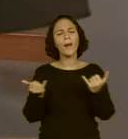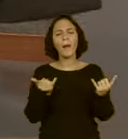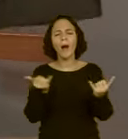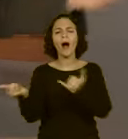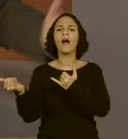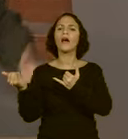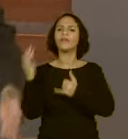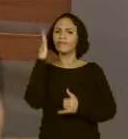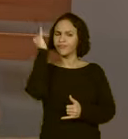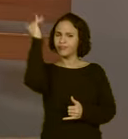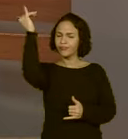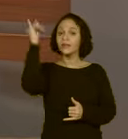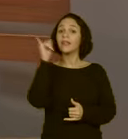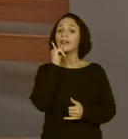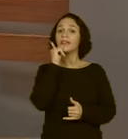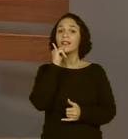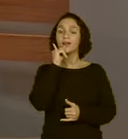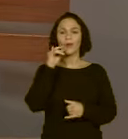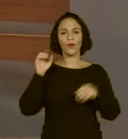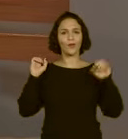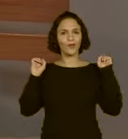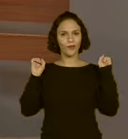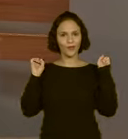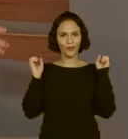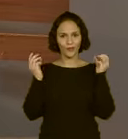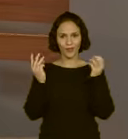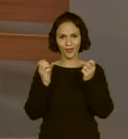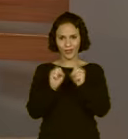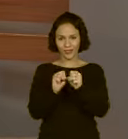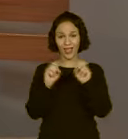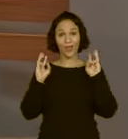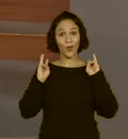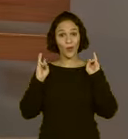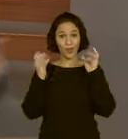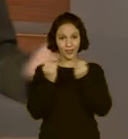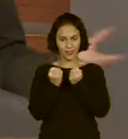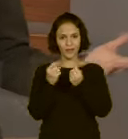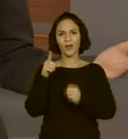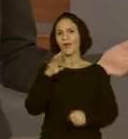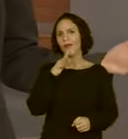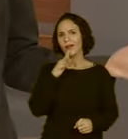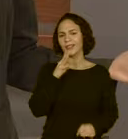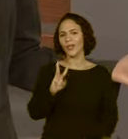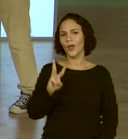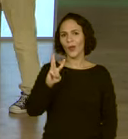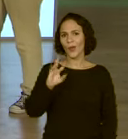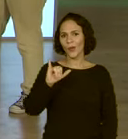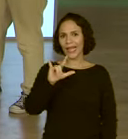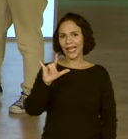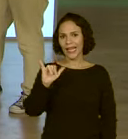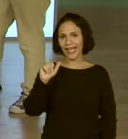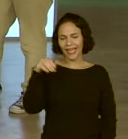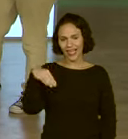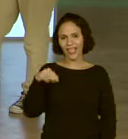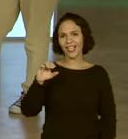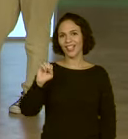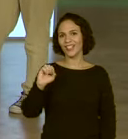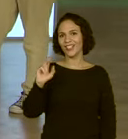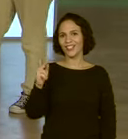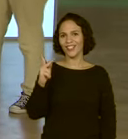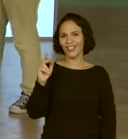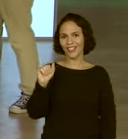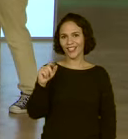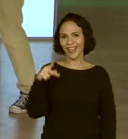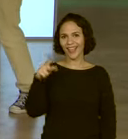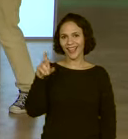mencionado, como, por exemplo, William Shakespeare, um poeta e dramaturgo inglês, que todo mundo deve conhecer aí, pelo menos Sim, quem com certeza.